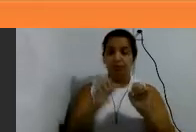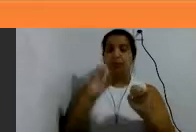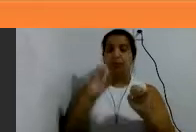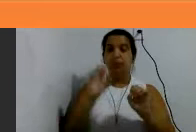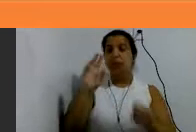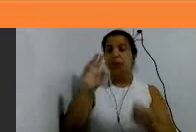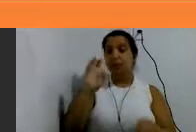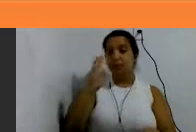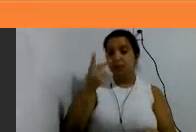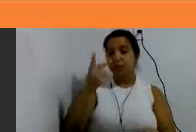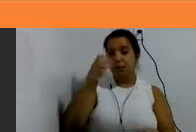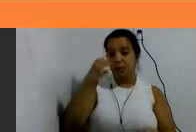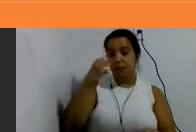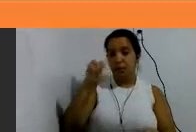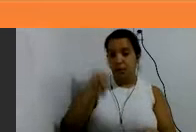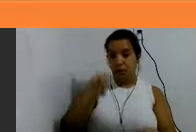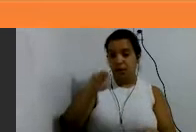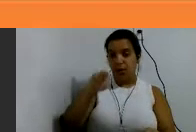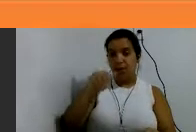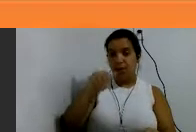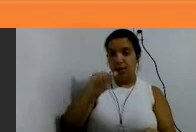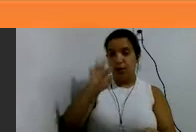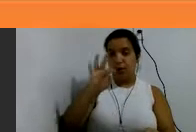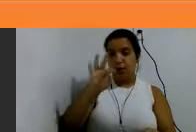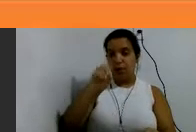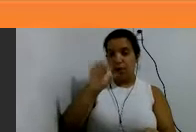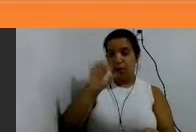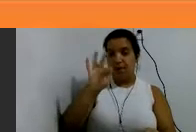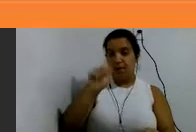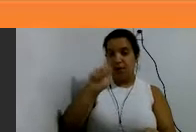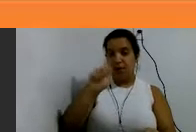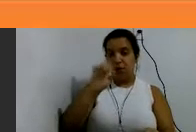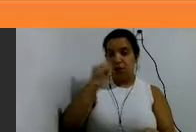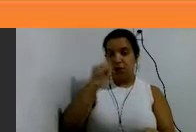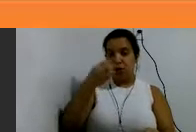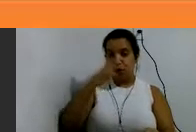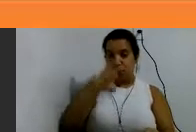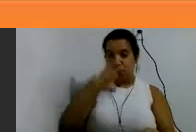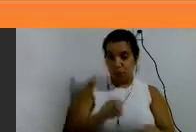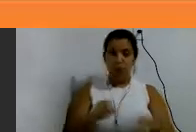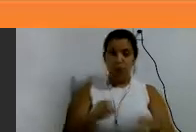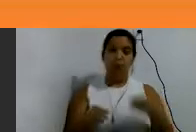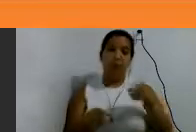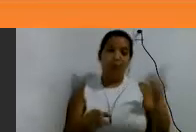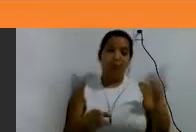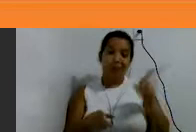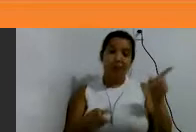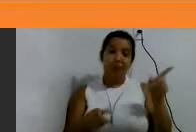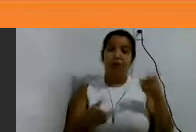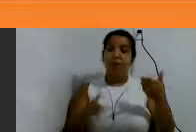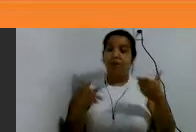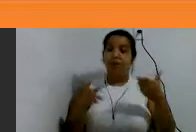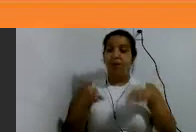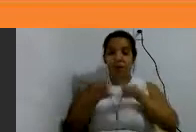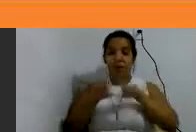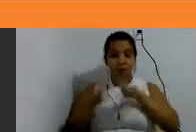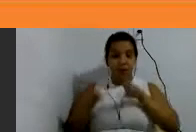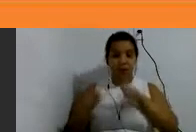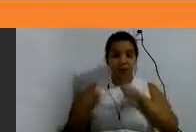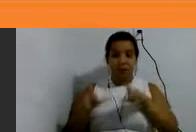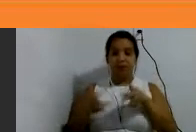hospedeiro, vai ingerir essa forma tripomastigota. Então, essa forma tripomastigota, ela vai se diferenciar em